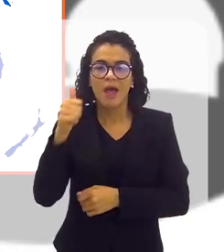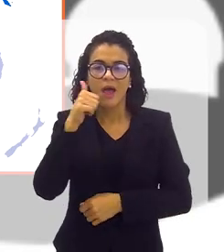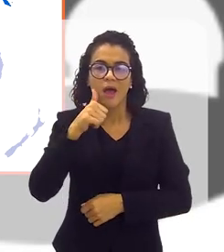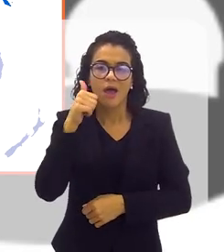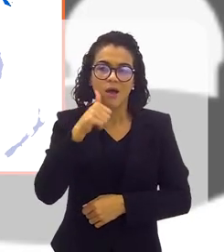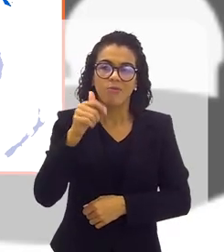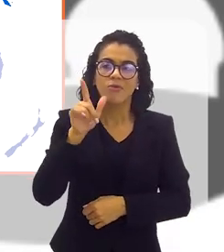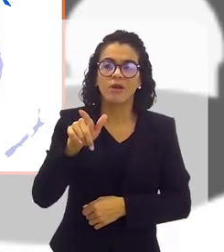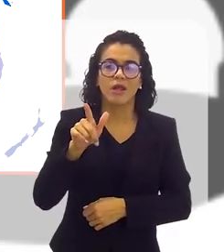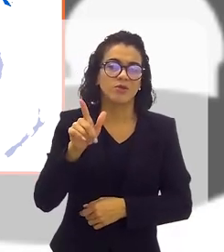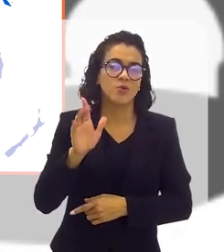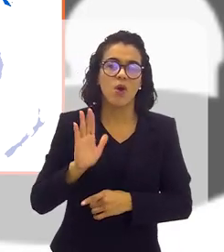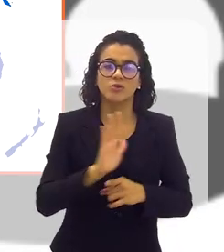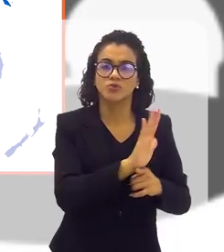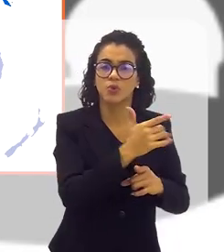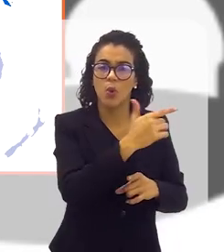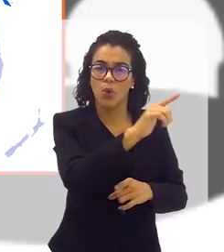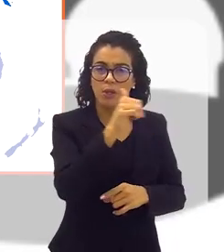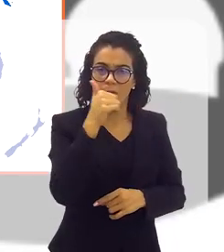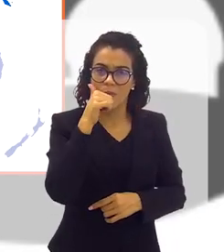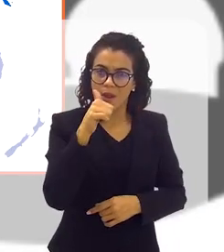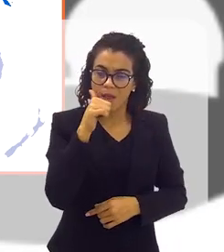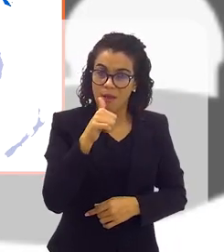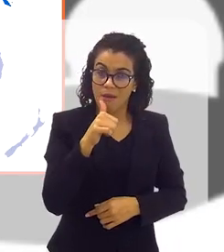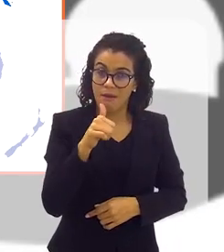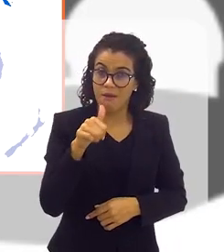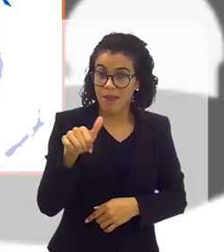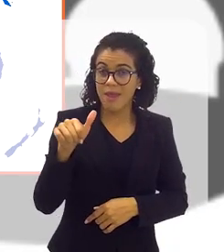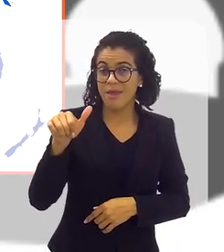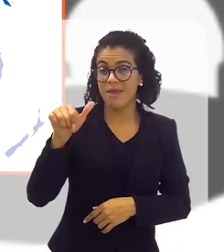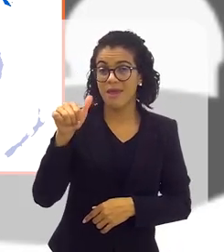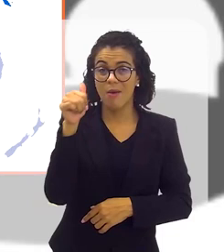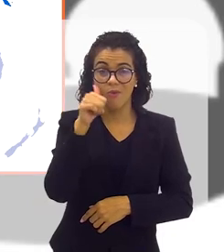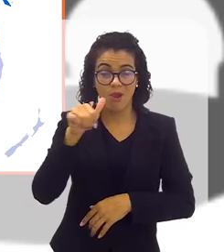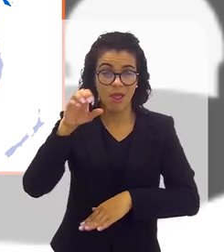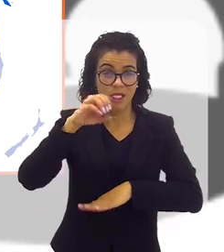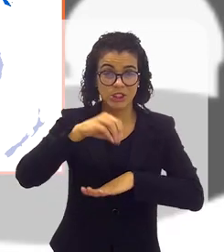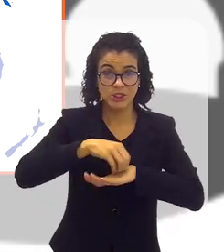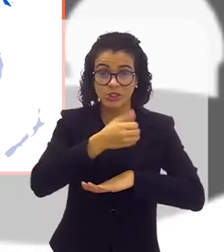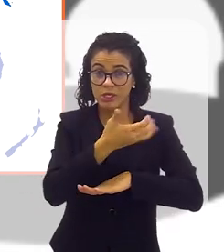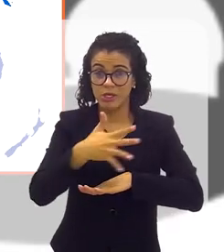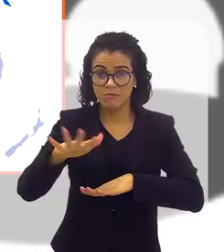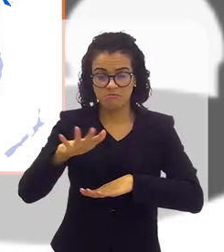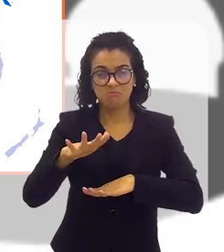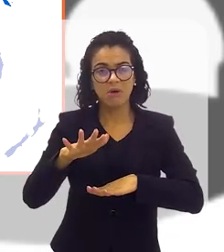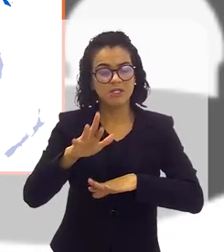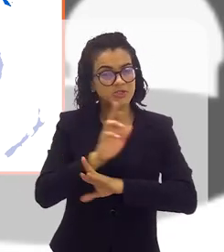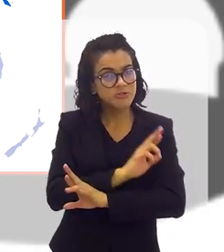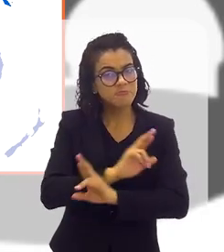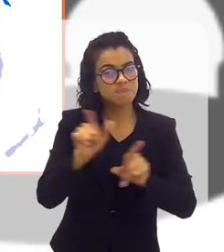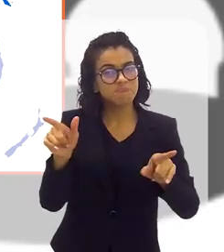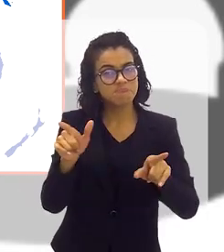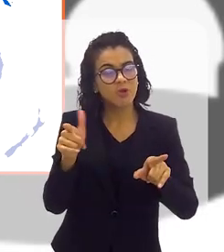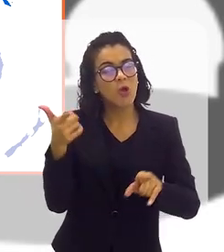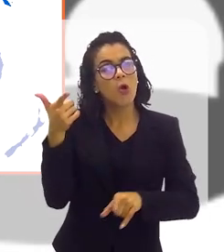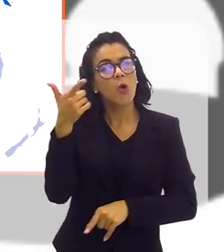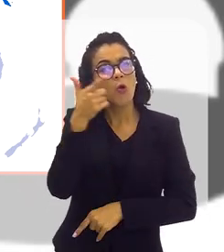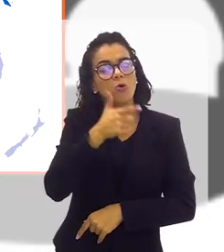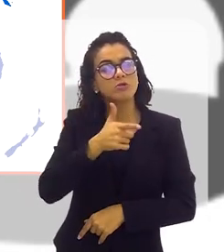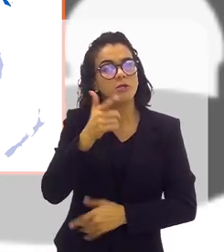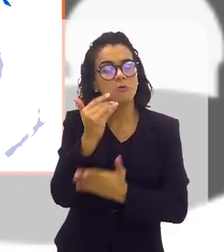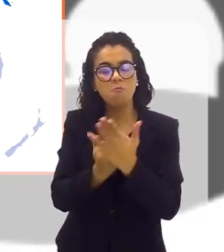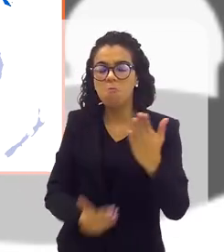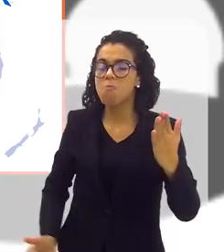mulheres, historicamente, não ajudam as mulheres. E o Lady Diamond, ele se destaca nessa área. Ele